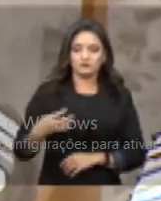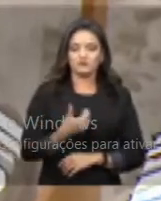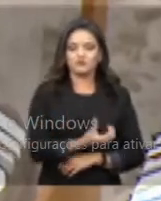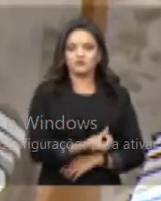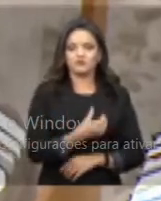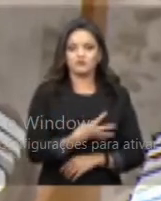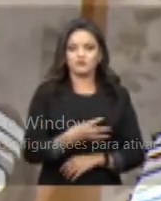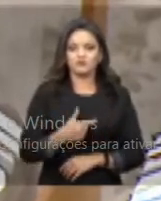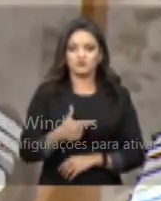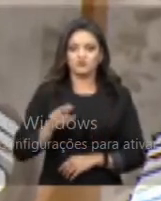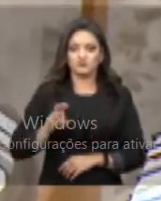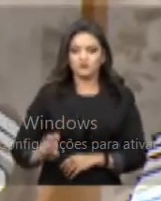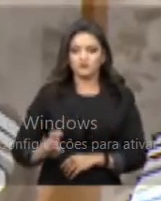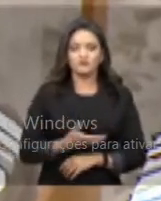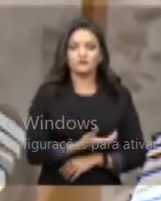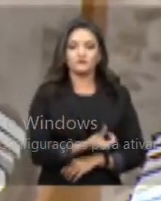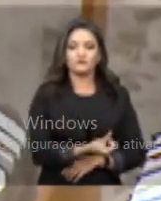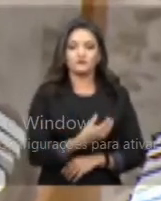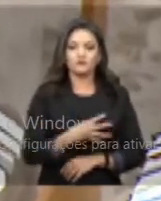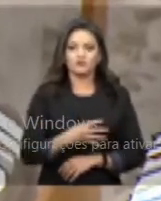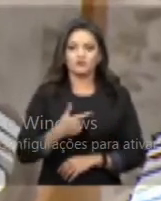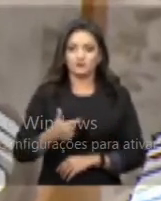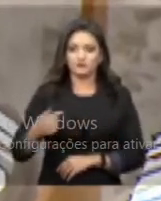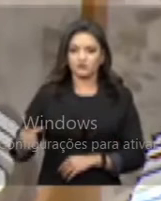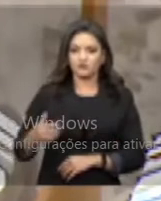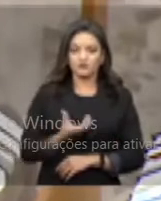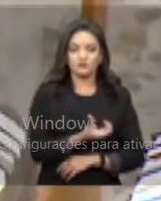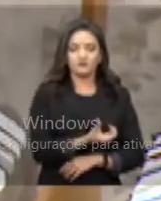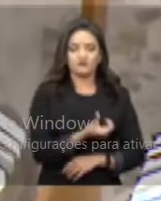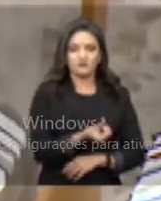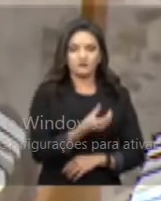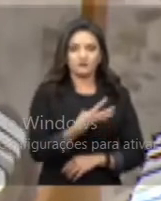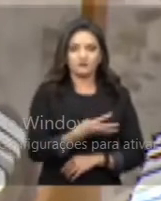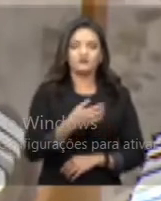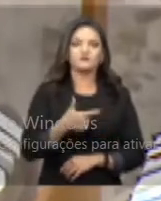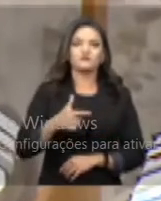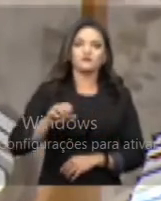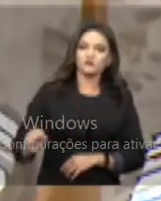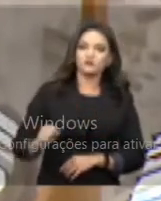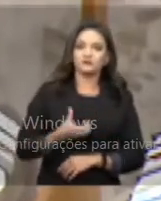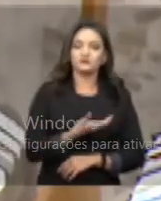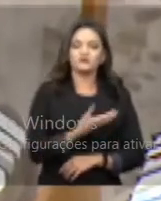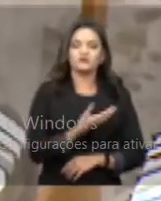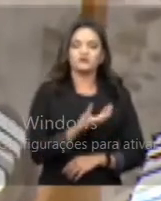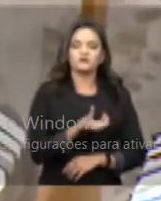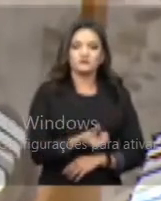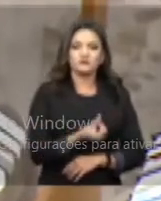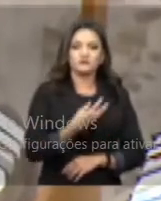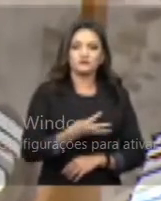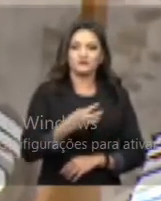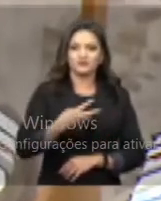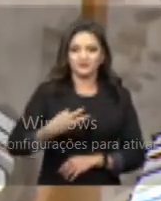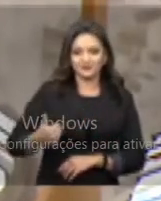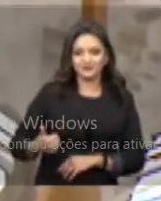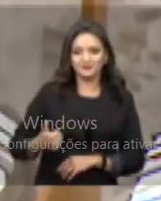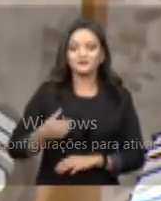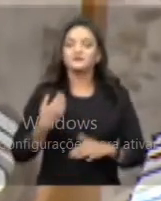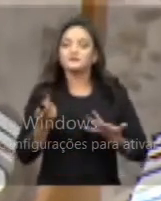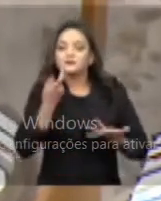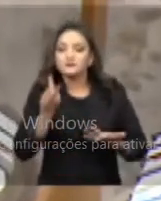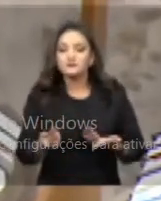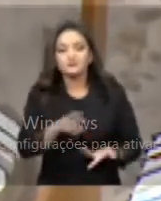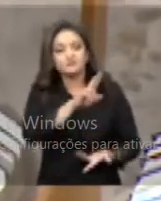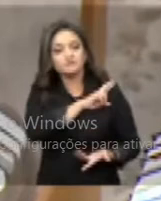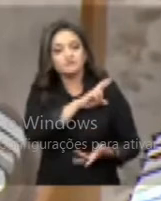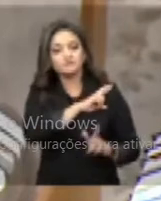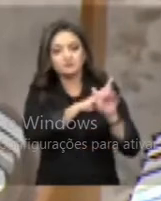6.425, 6.427, 6.428 e 6.431, ao debater a responsabilização dos agentes públicos